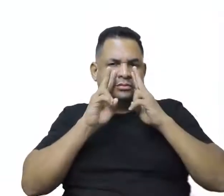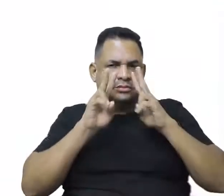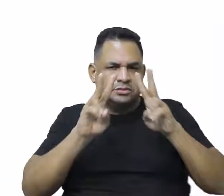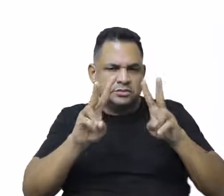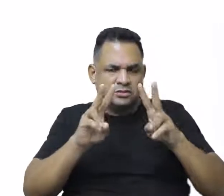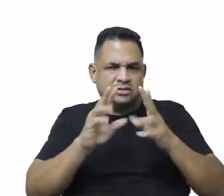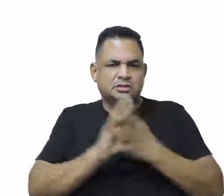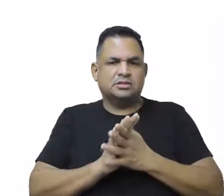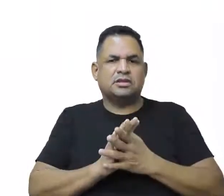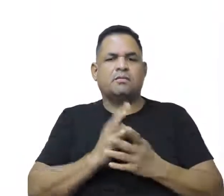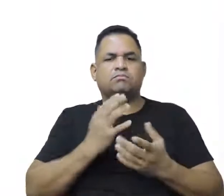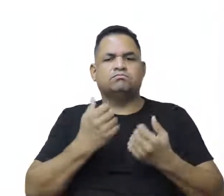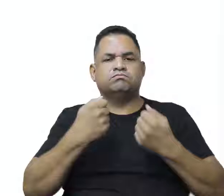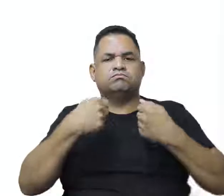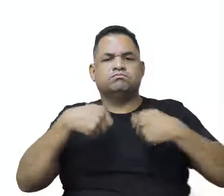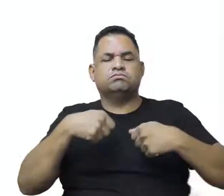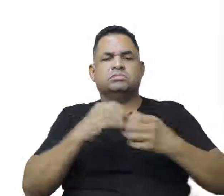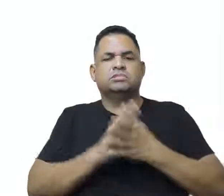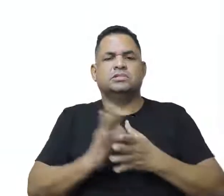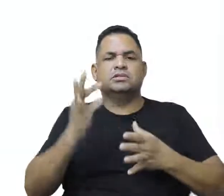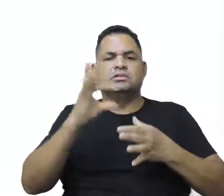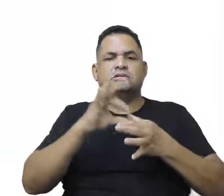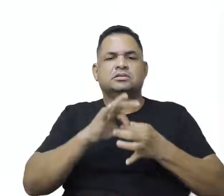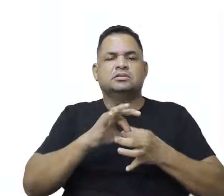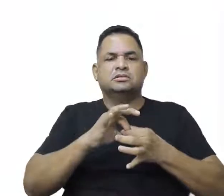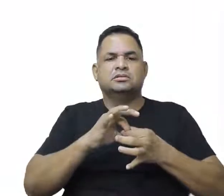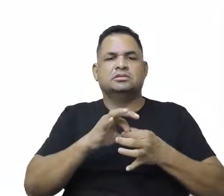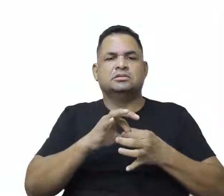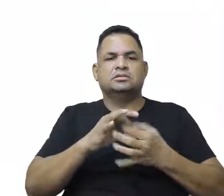dominante nesse contexto.